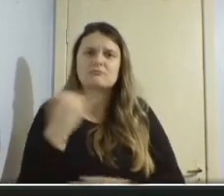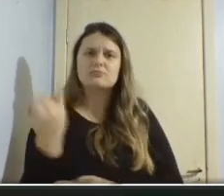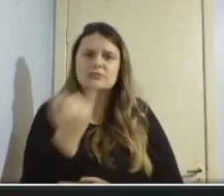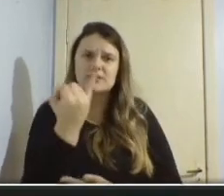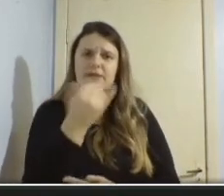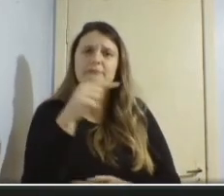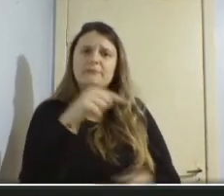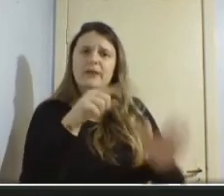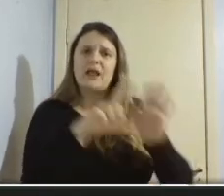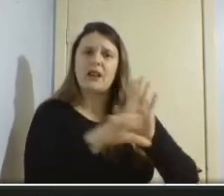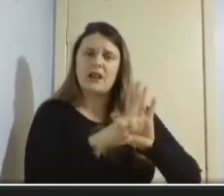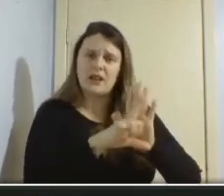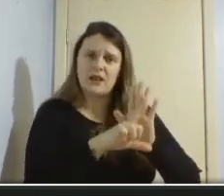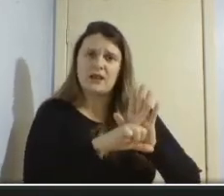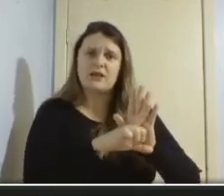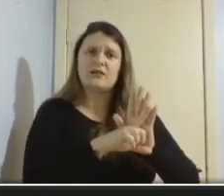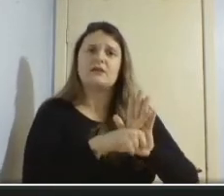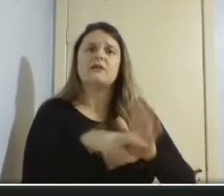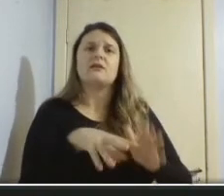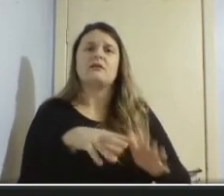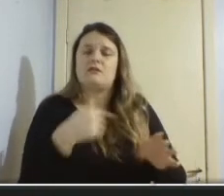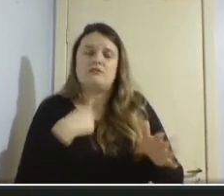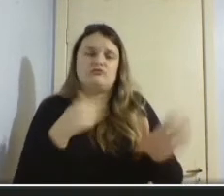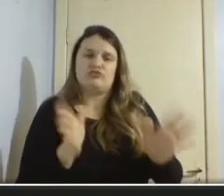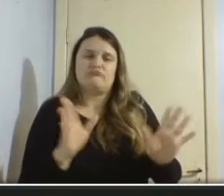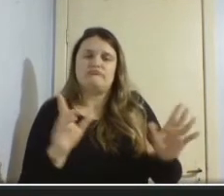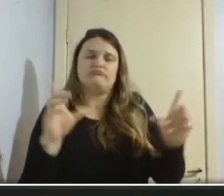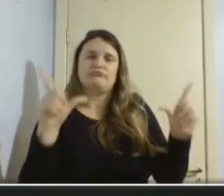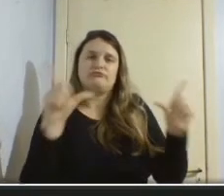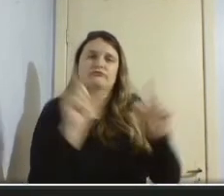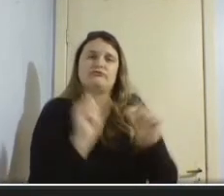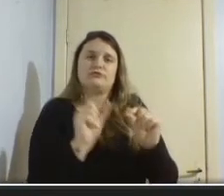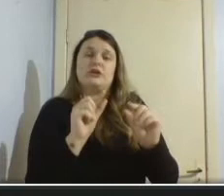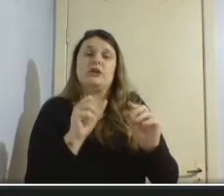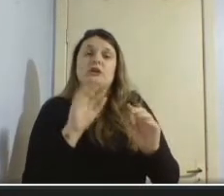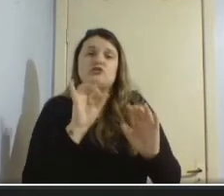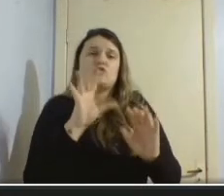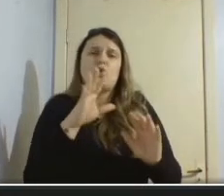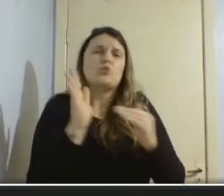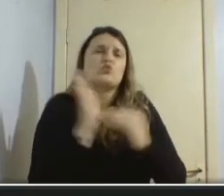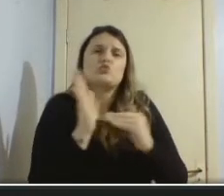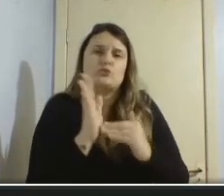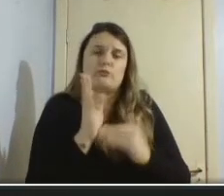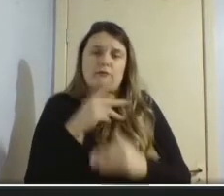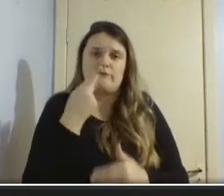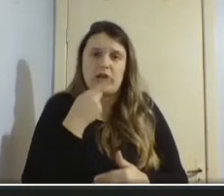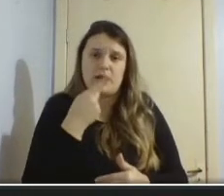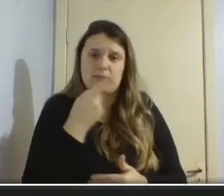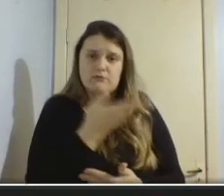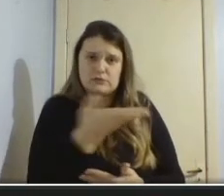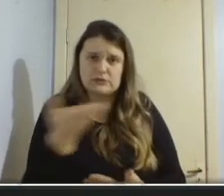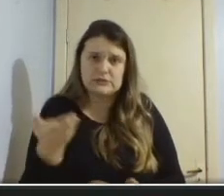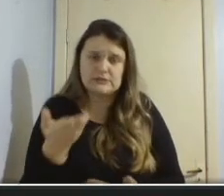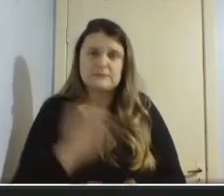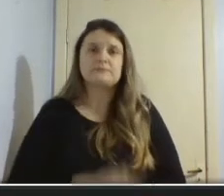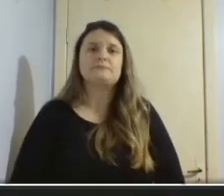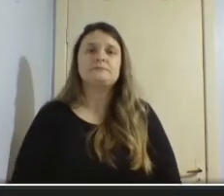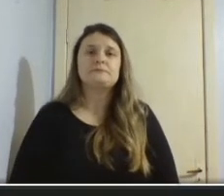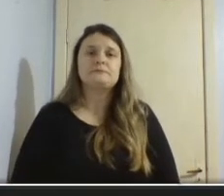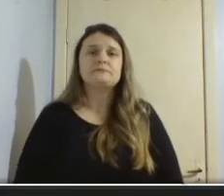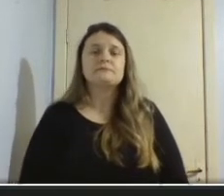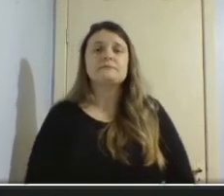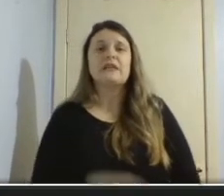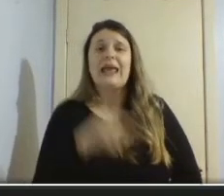aí já encerrei a minha apresentação aqui, só estou fazendo uma última consideração para vocês, dizendo o seguinte: essa lei que